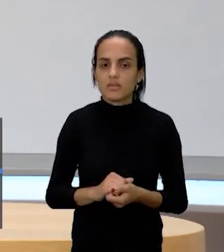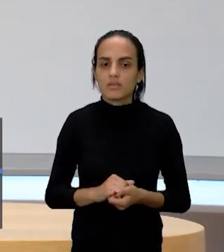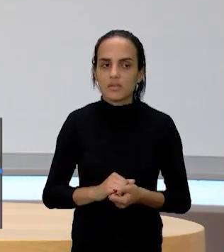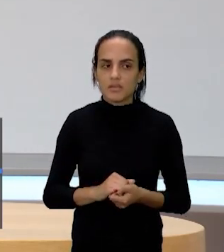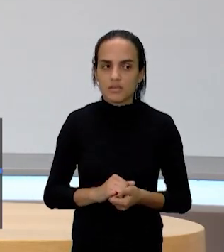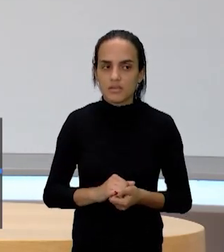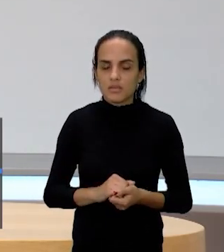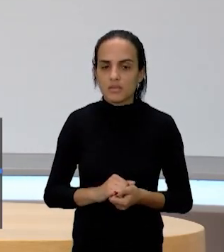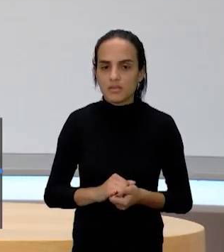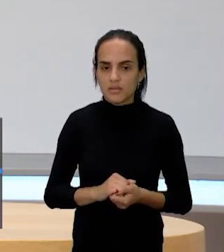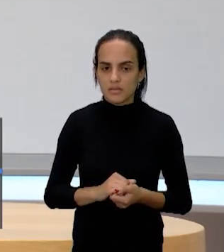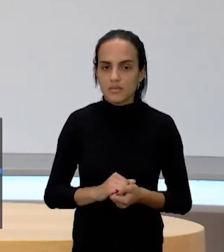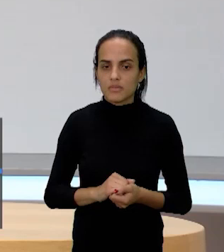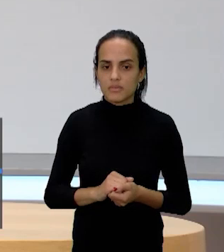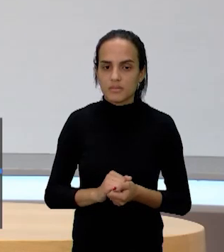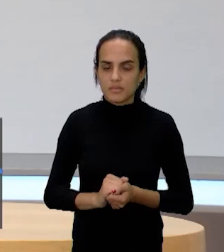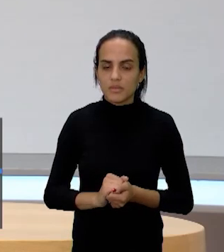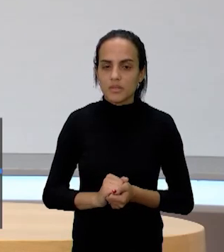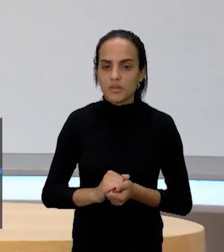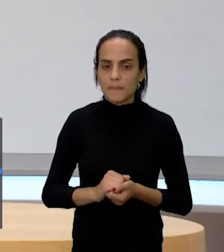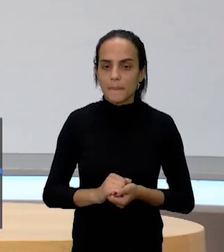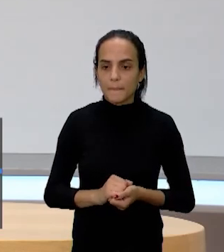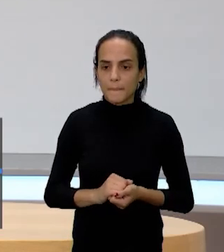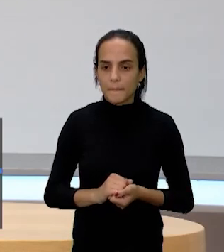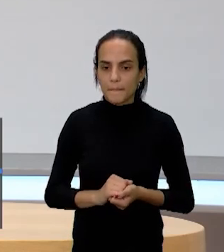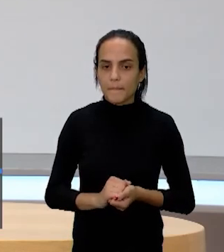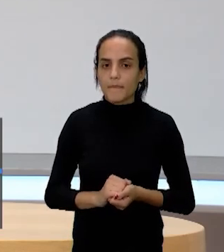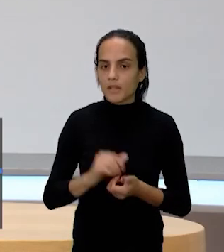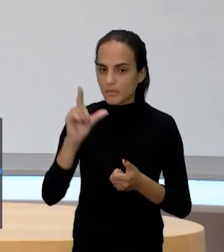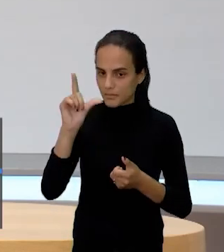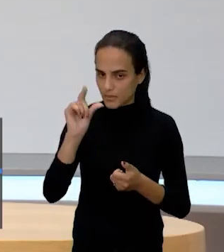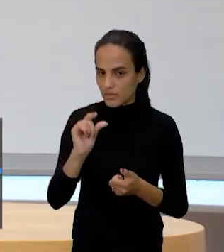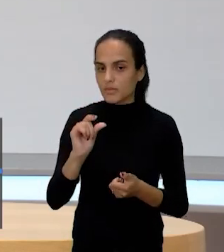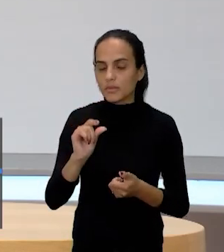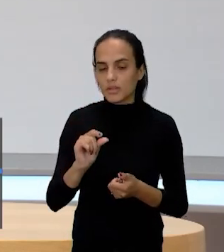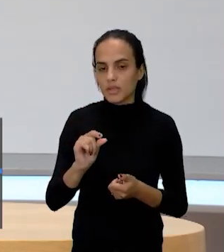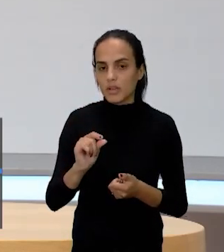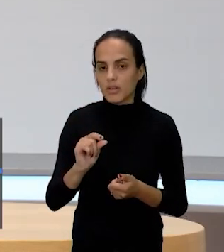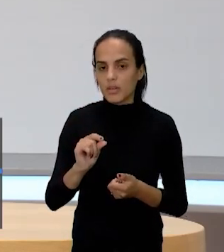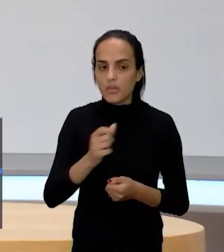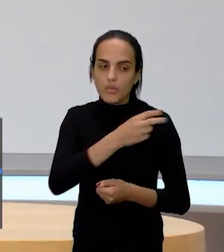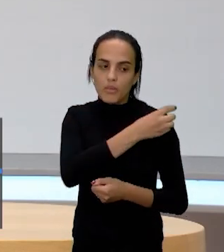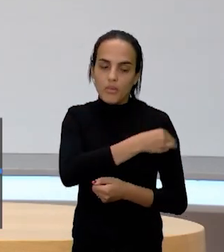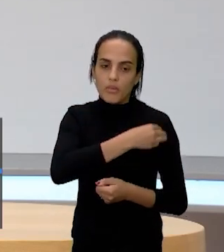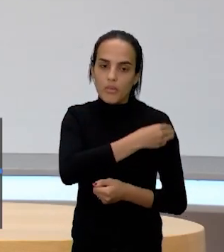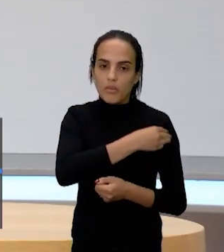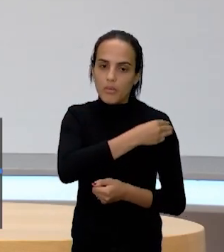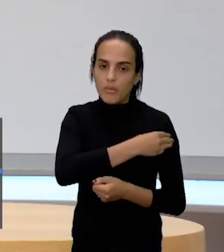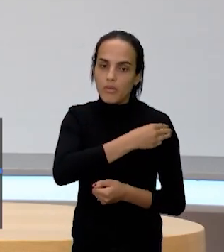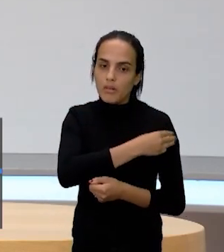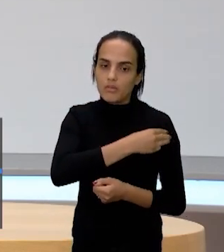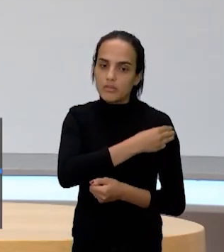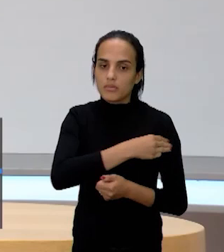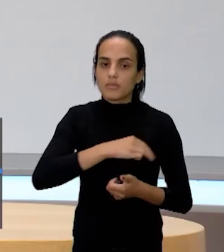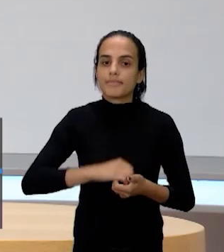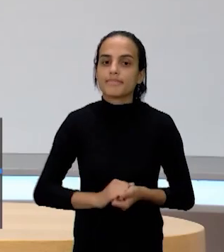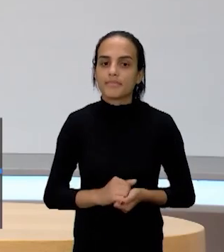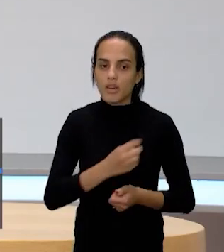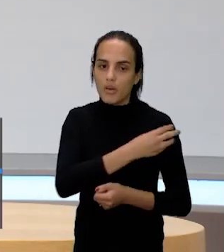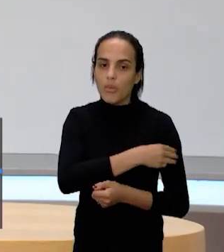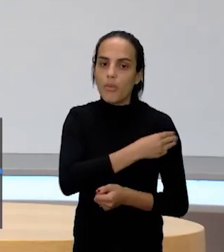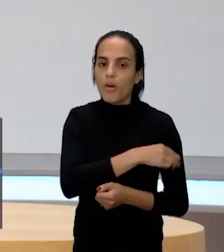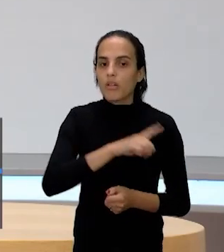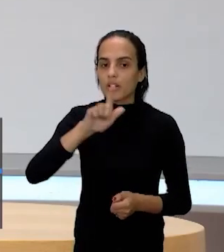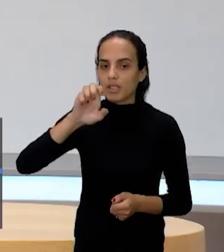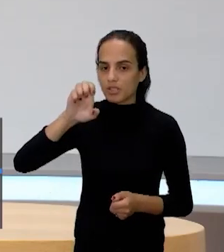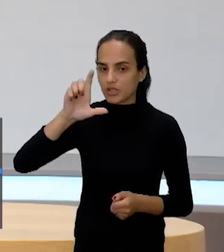Então, o risco de combustão do álcool em gel é muito menor do que o álcool líquido. Por isso que foi preferível usar o álcool em gel, para